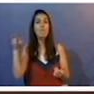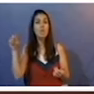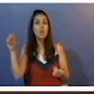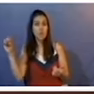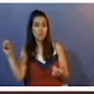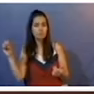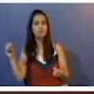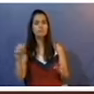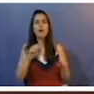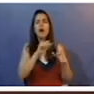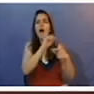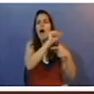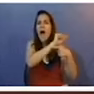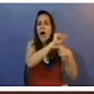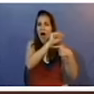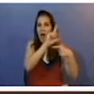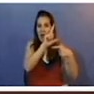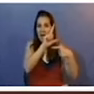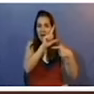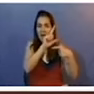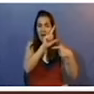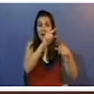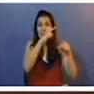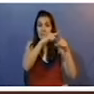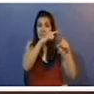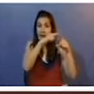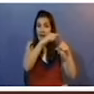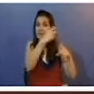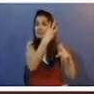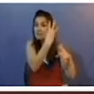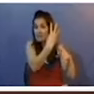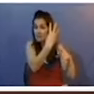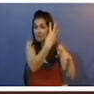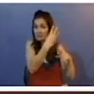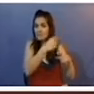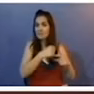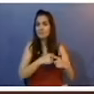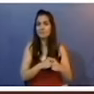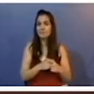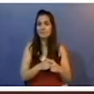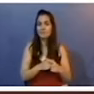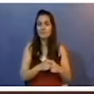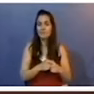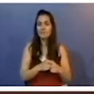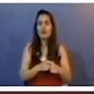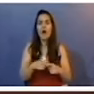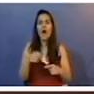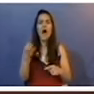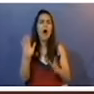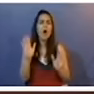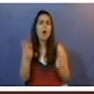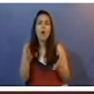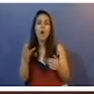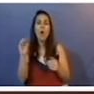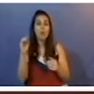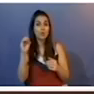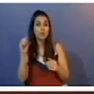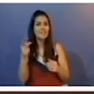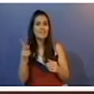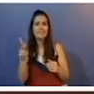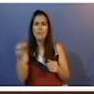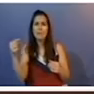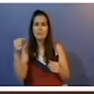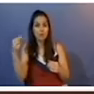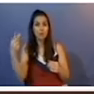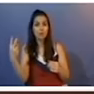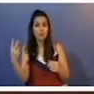3. Então, eu sei que a carga dele é mais 3, tá? Aí o oxigênio vai ser sempre menos 2, que a gente já